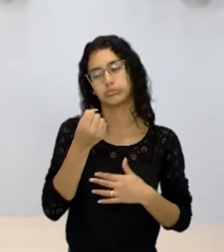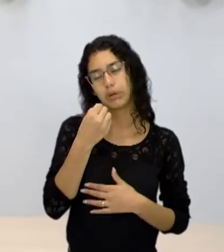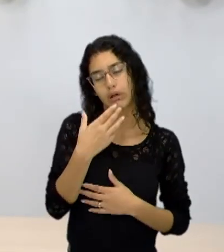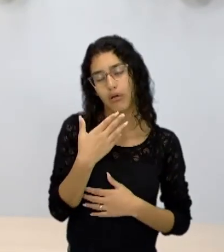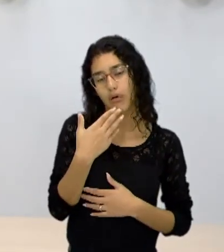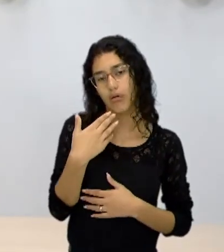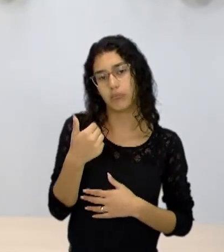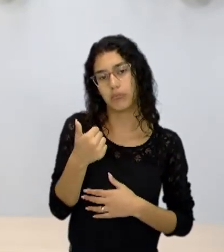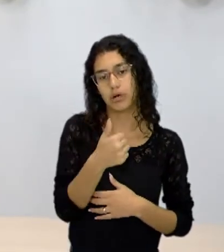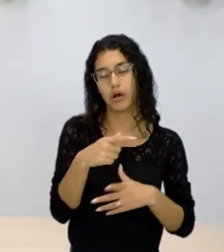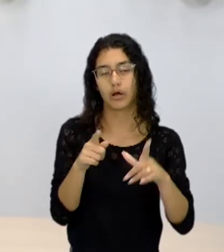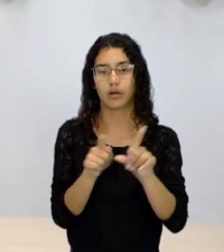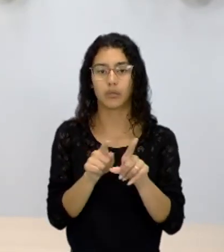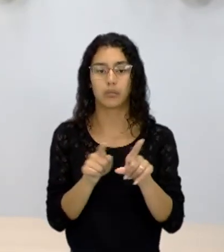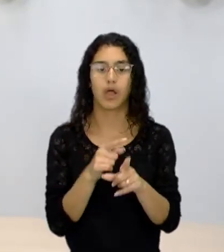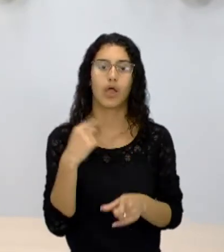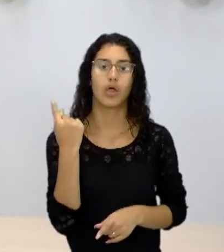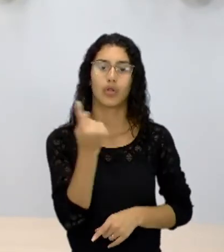ambiente, né? A gente